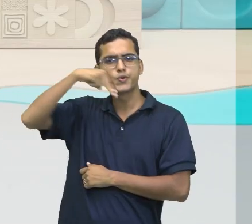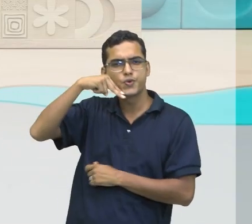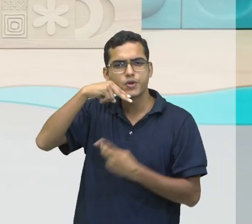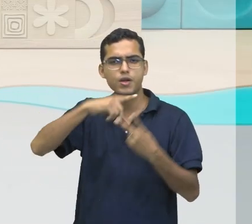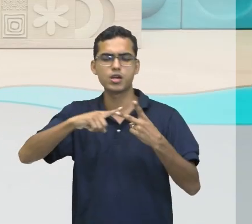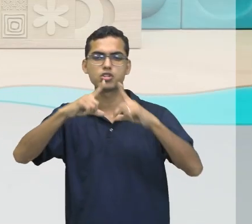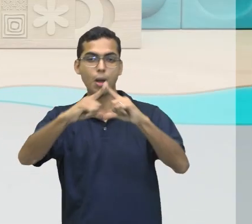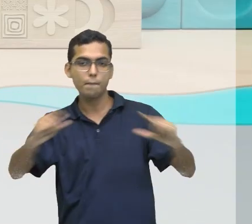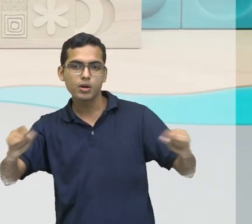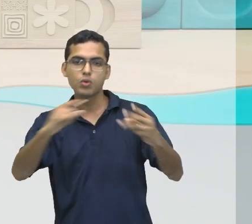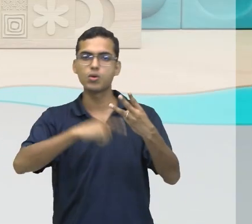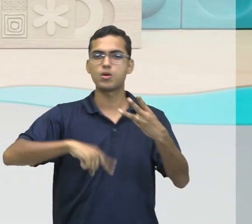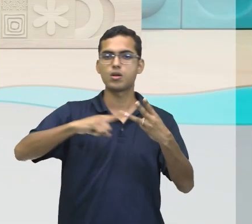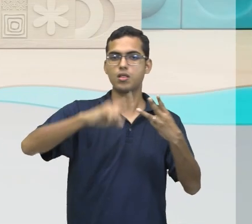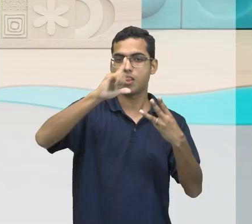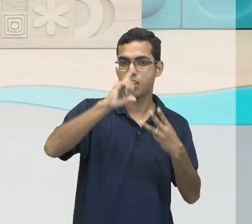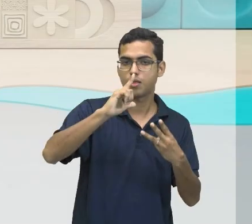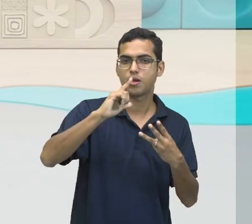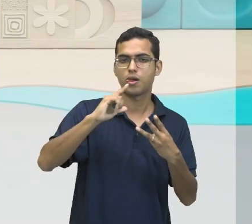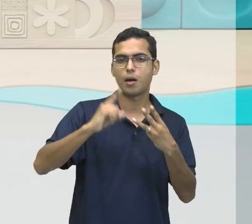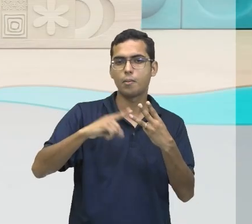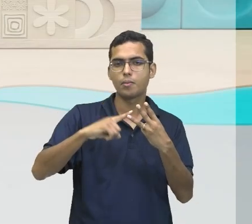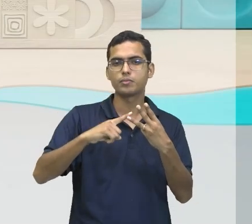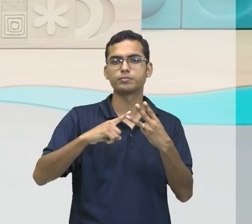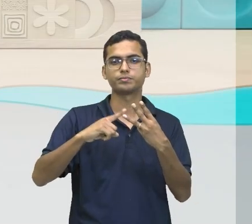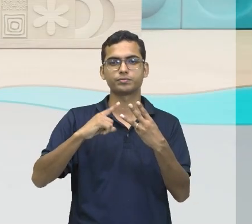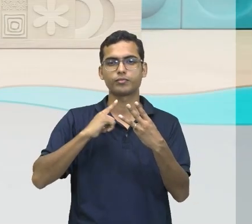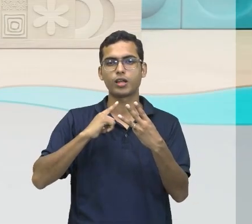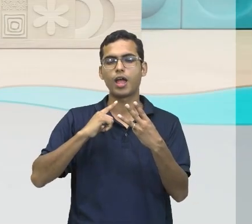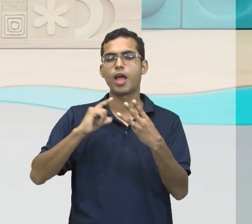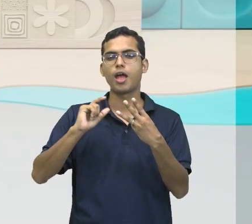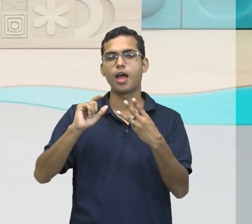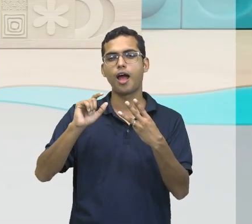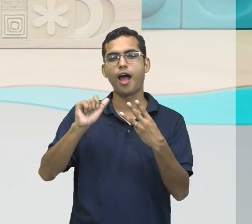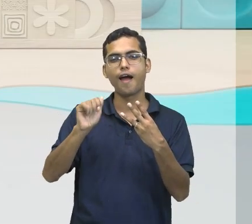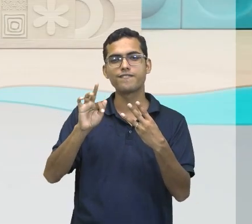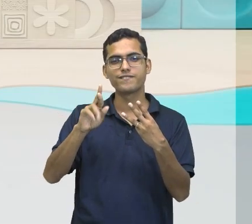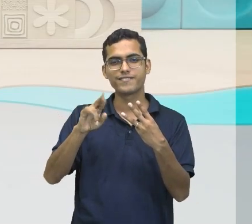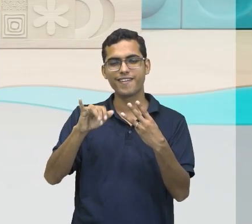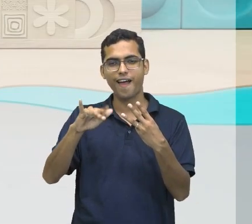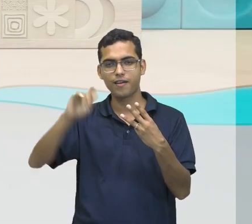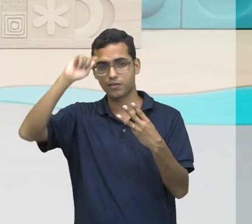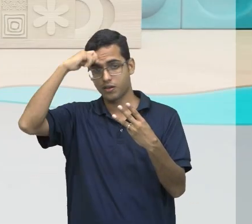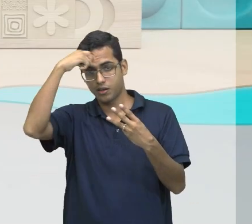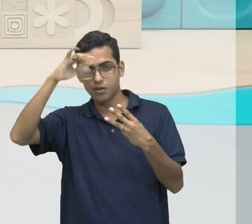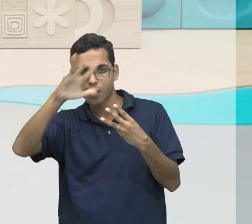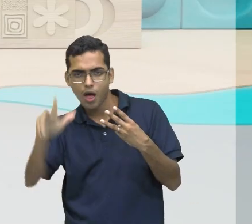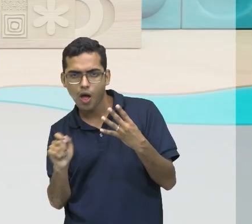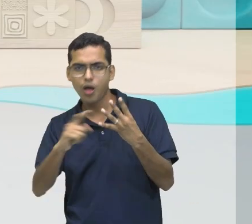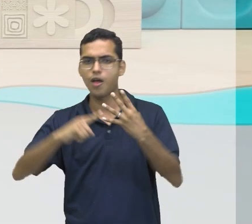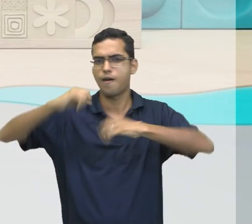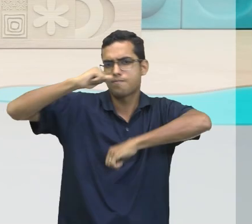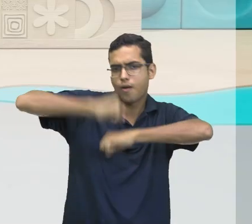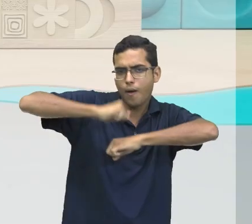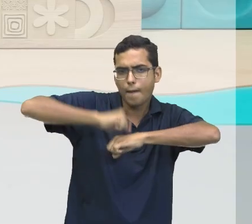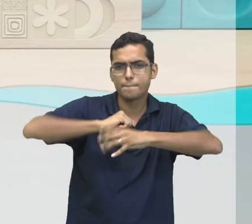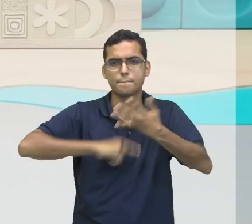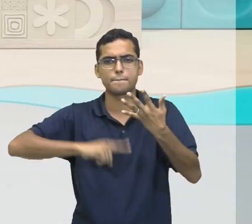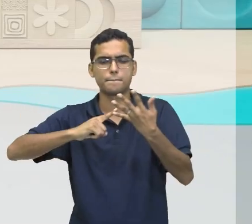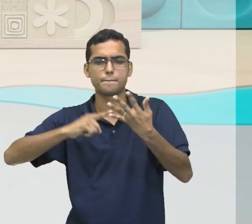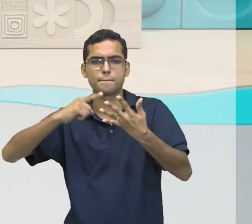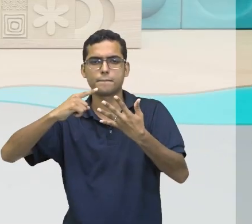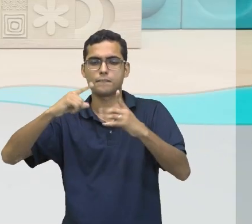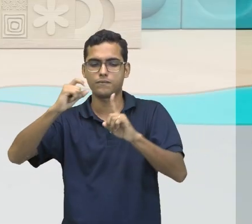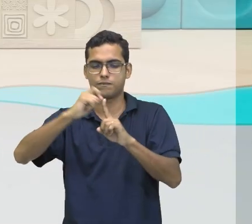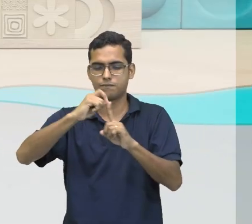falam a língua inglesa, né, como língua oficial, vamos assim dizer, mas dentro do país, né, as pessoas acabam se comunicando em